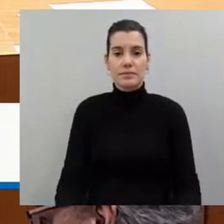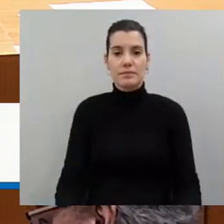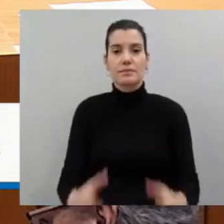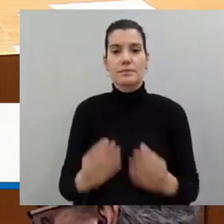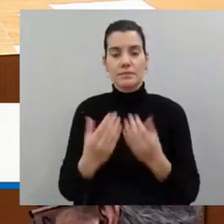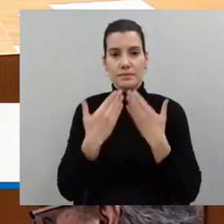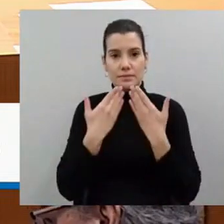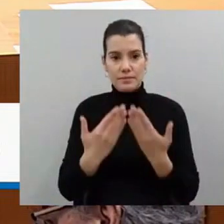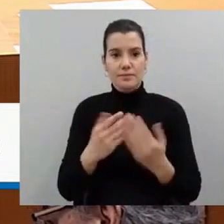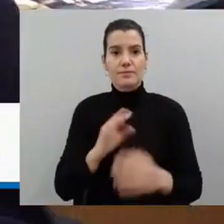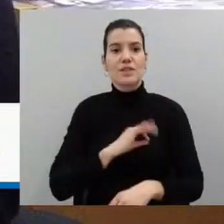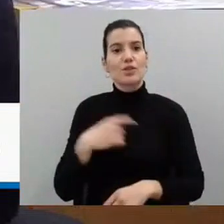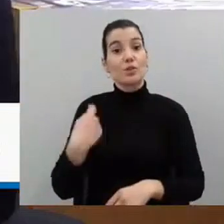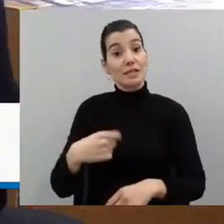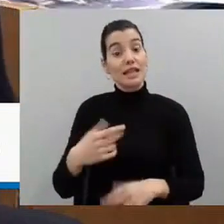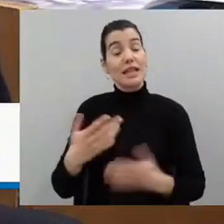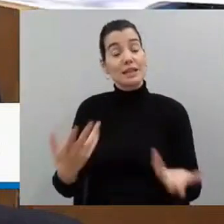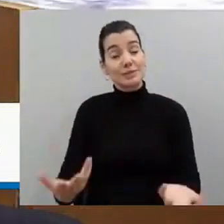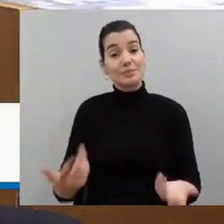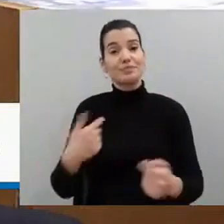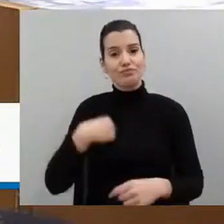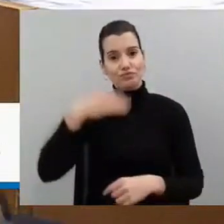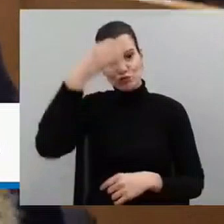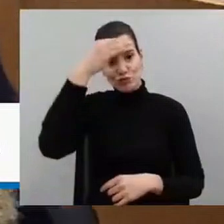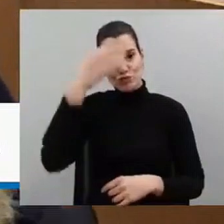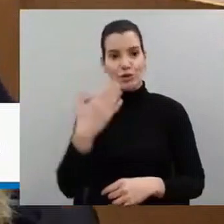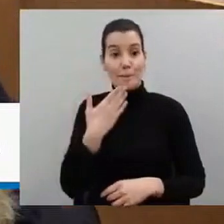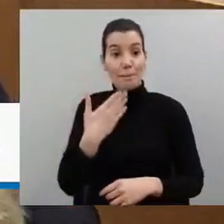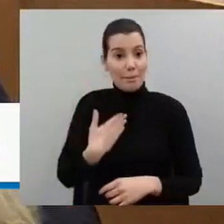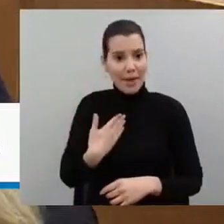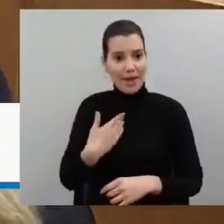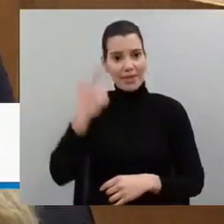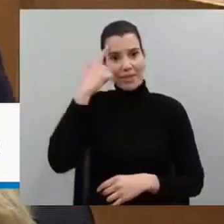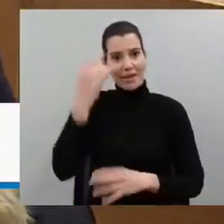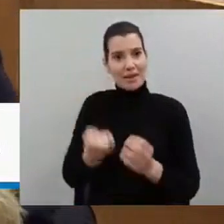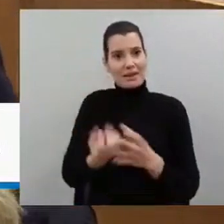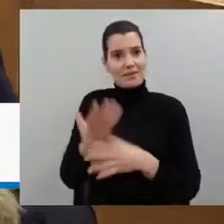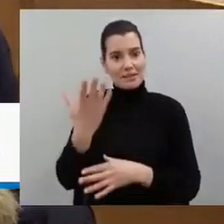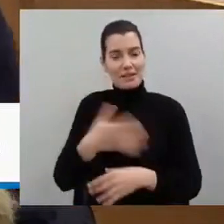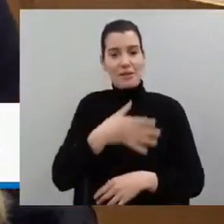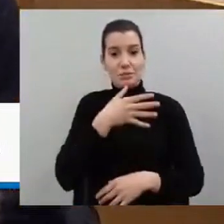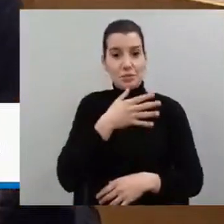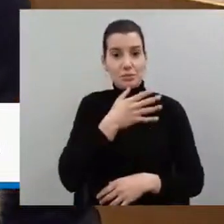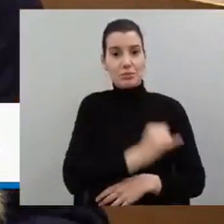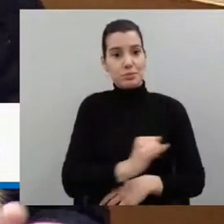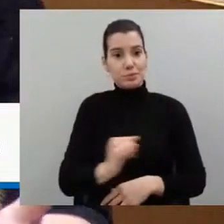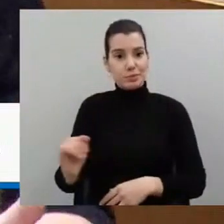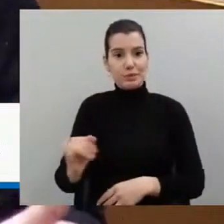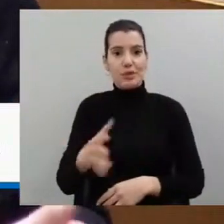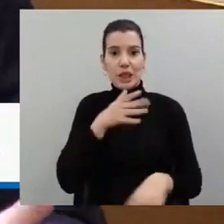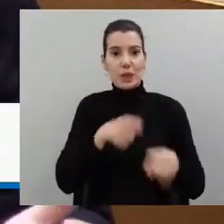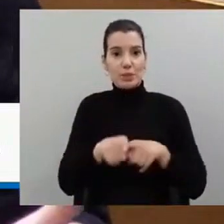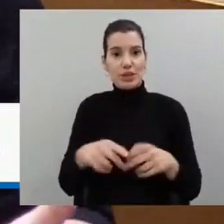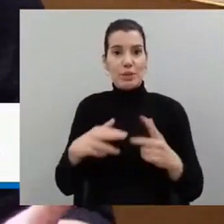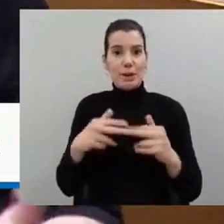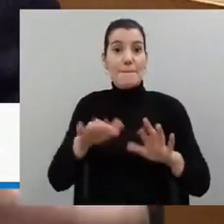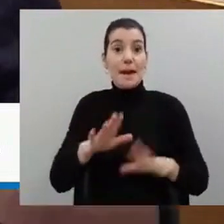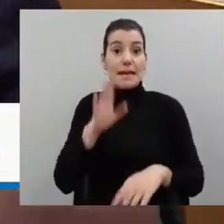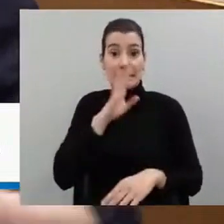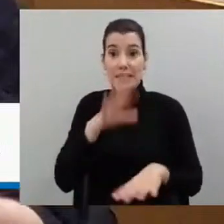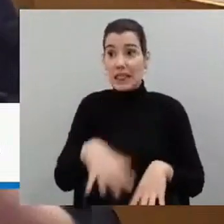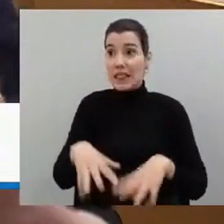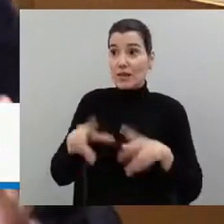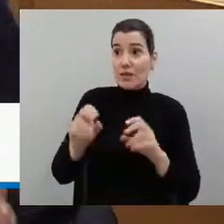Muito obrigado, Sr. Presidente. Eu registro o apelo à criatividade que o Sr. Presidente faz das intervenções dos senhores deputados municipais, mas quer dizer, se não há desenvolvimentos